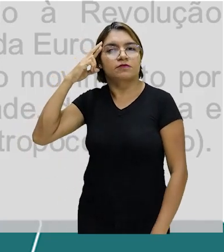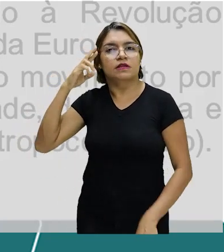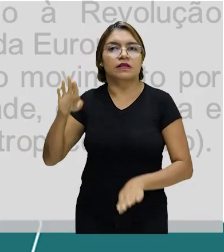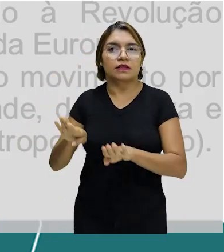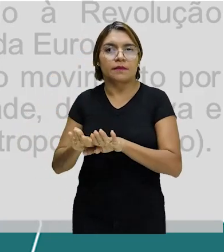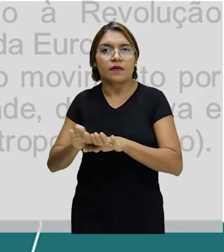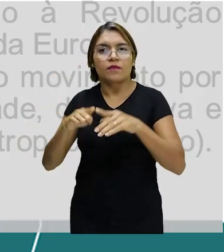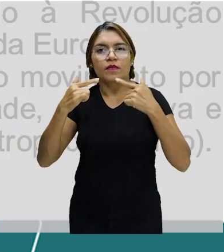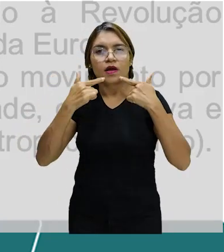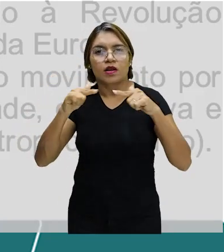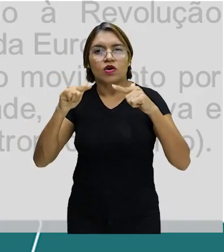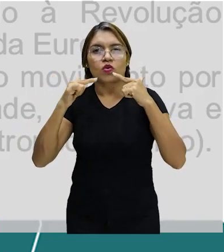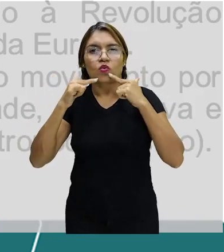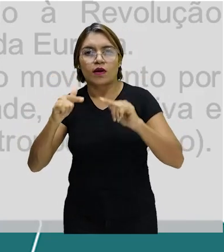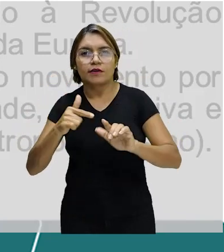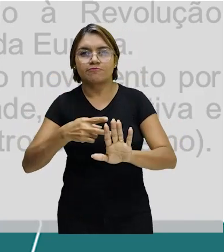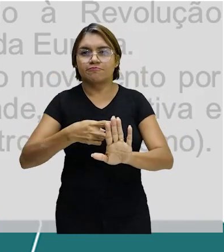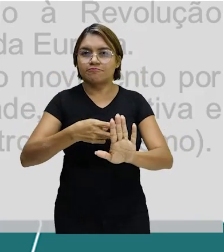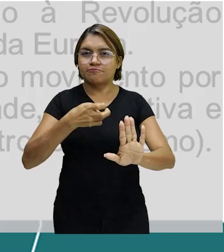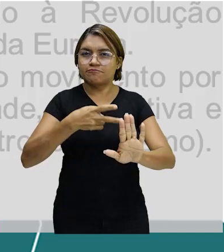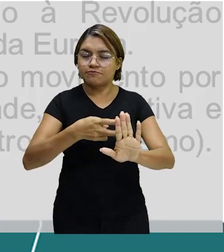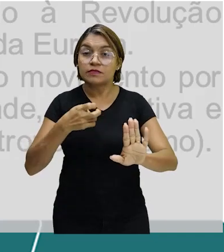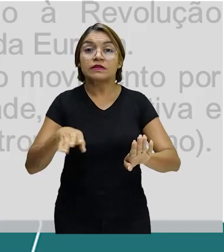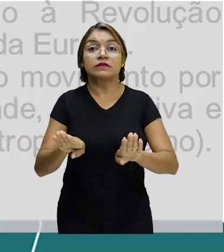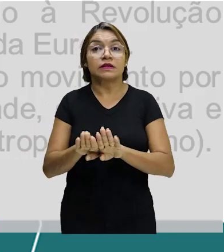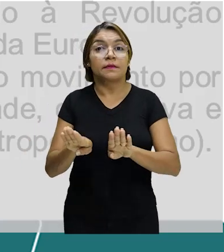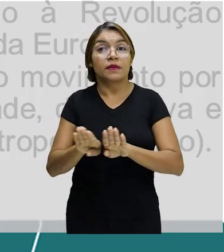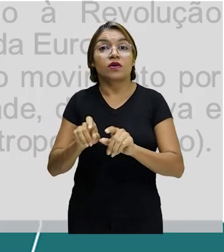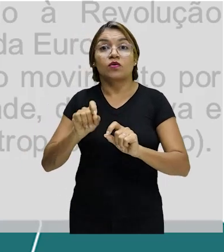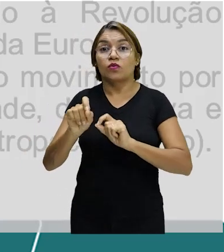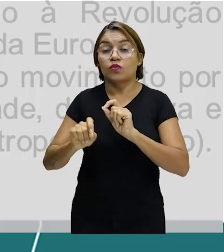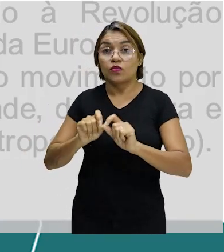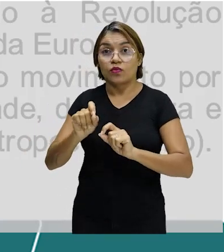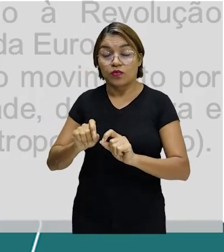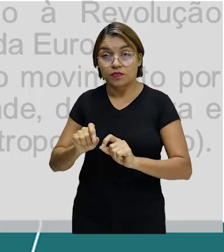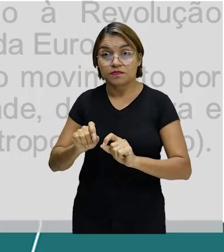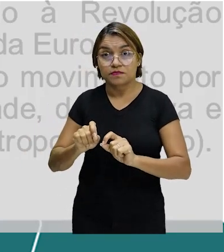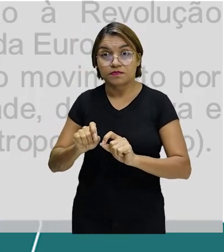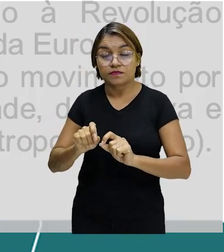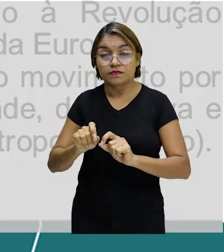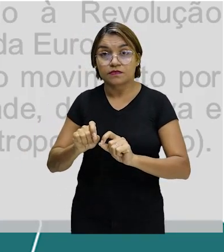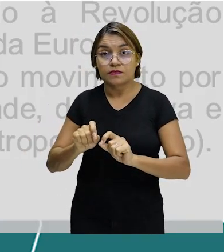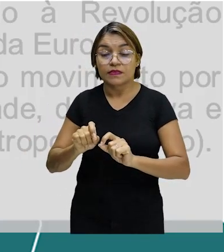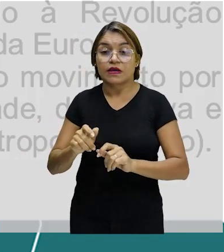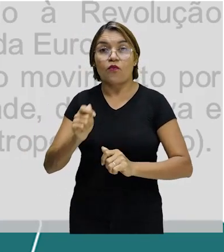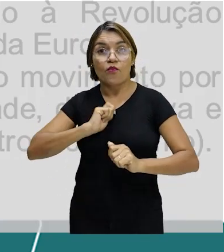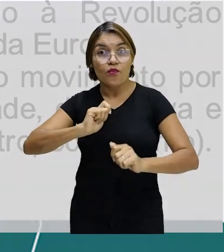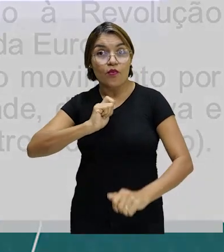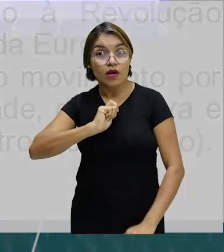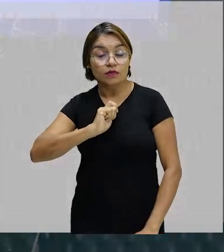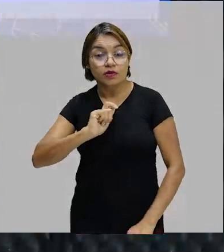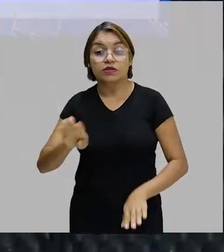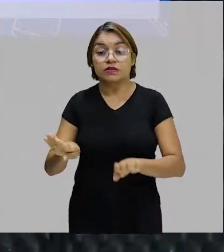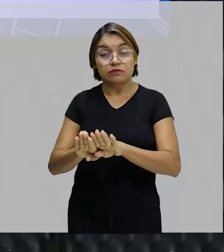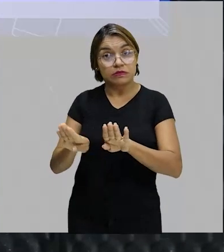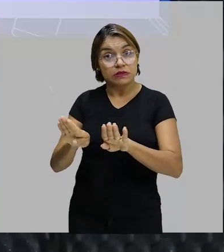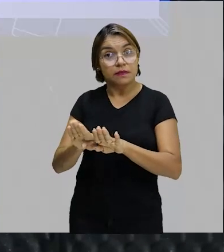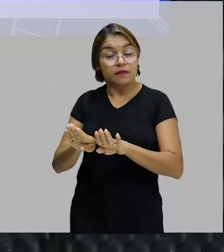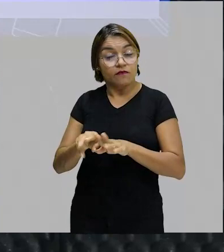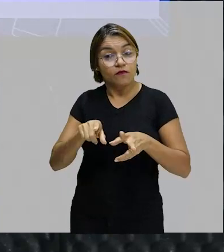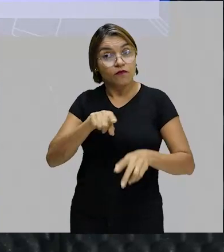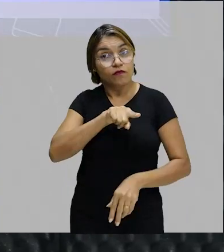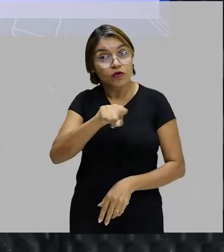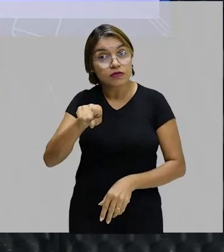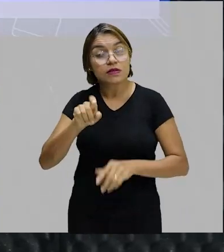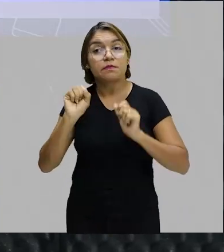linguagem mais denotativa e centrada no homem, que é o antropocentrismo. Então, vocês podem observar aí que é bem diferente,